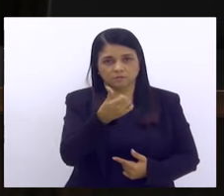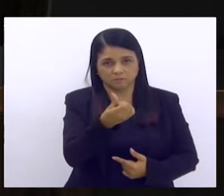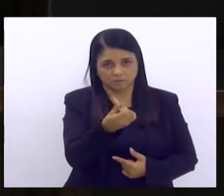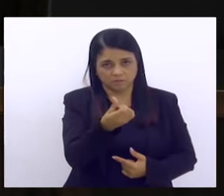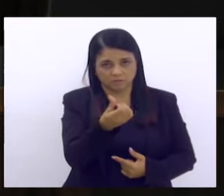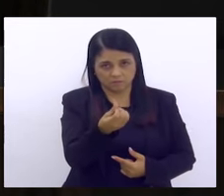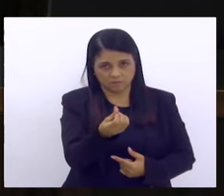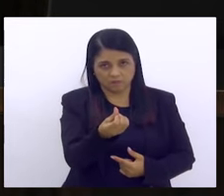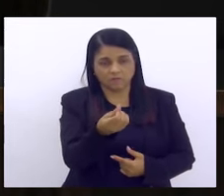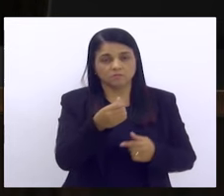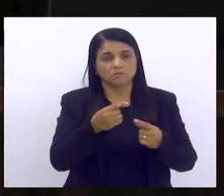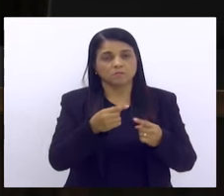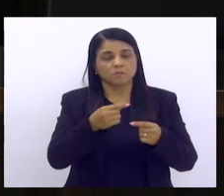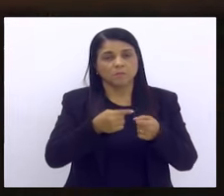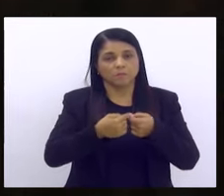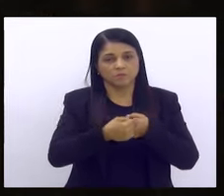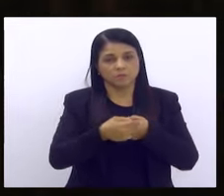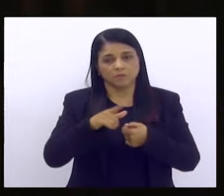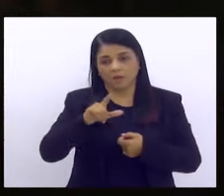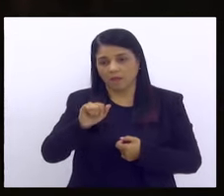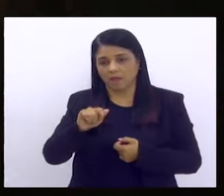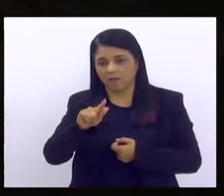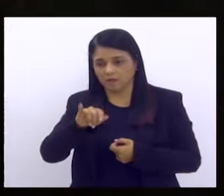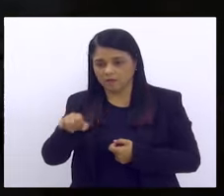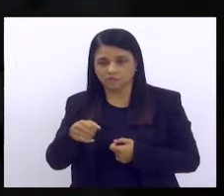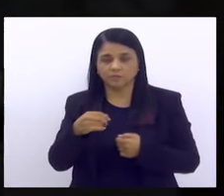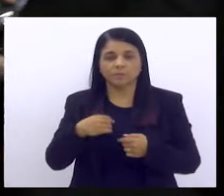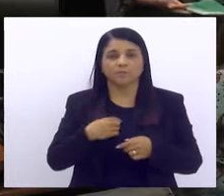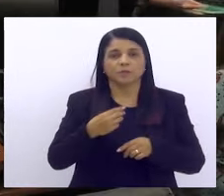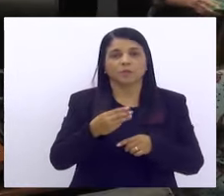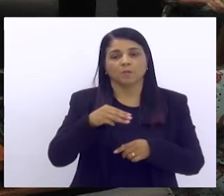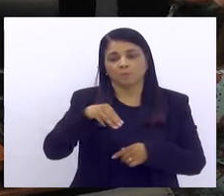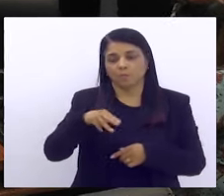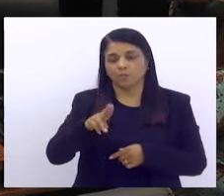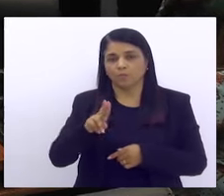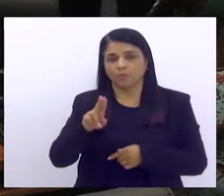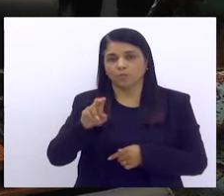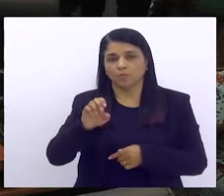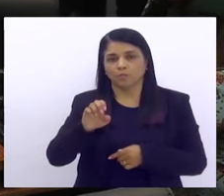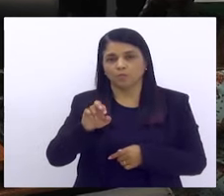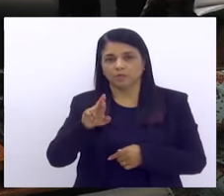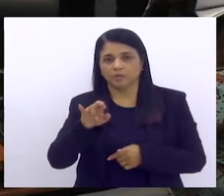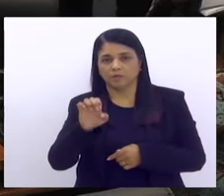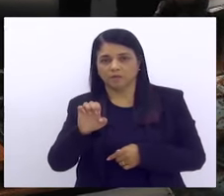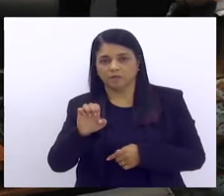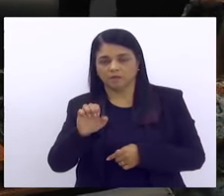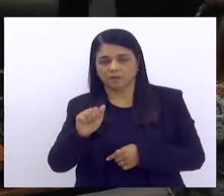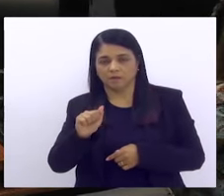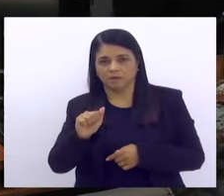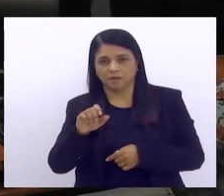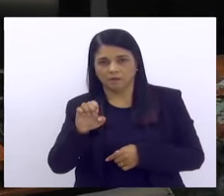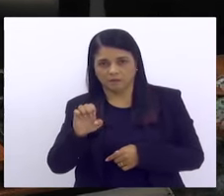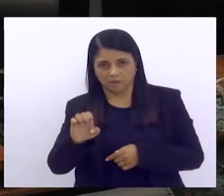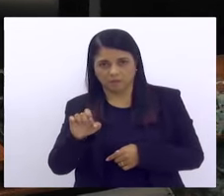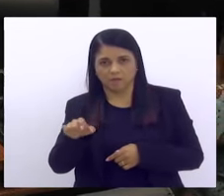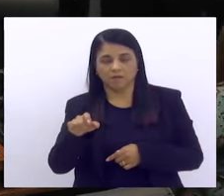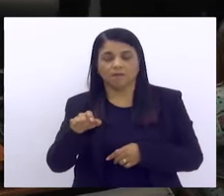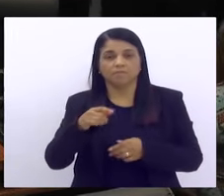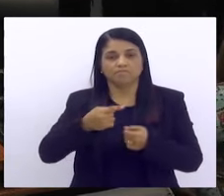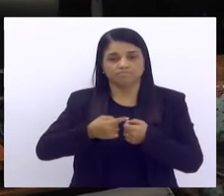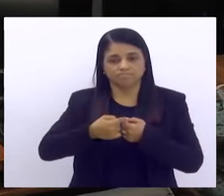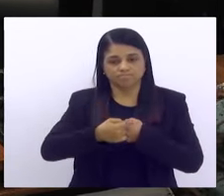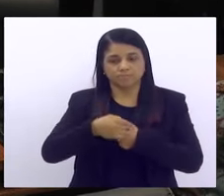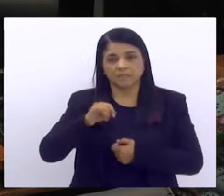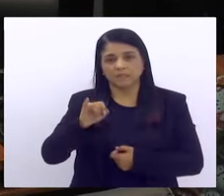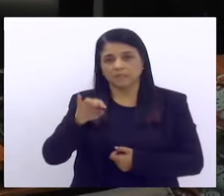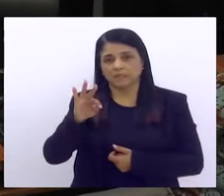do trecho entre o município de Laje de Muriaé, no distrito de Comendador Venâncio, no município de